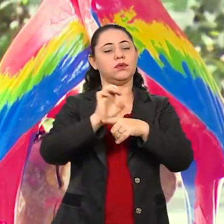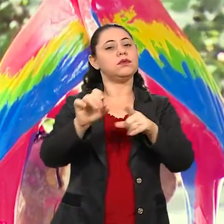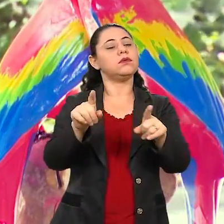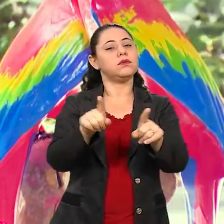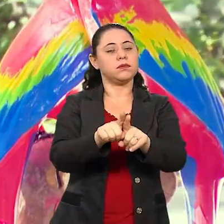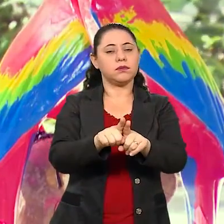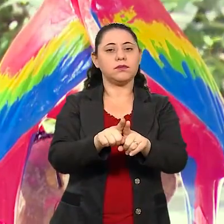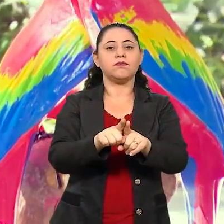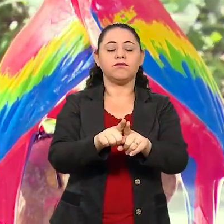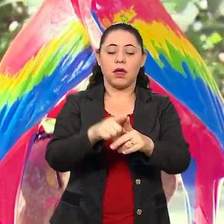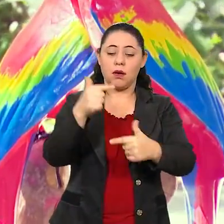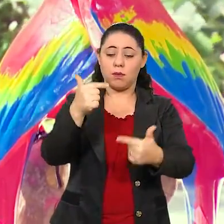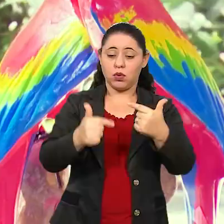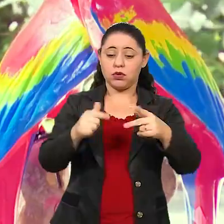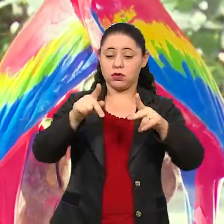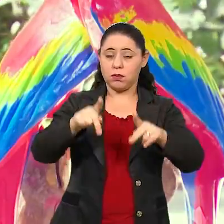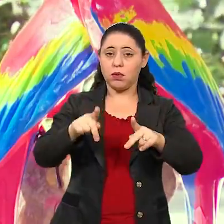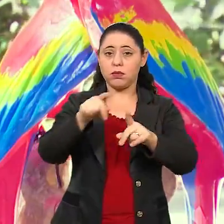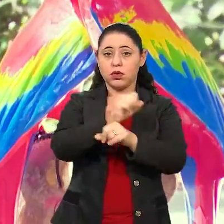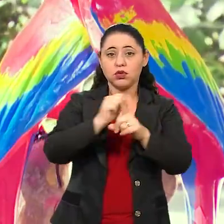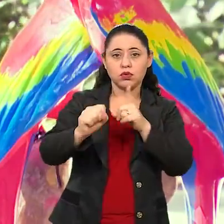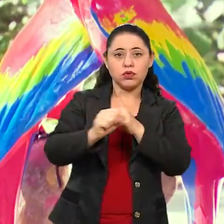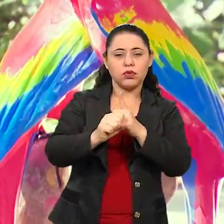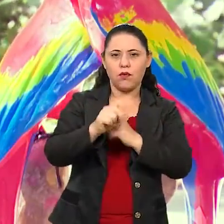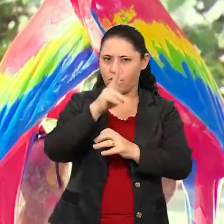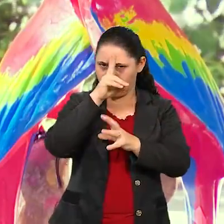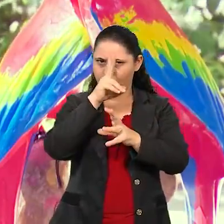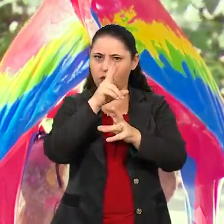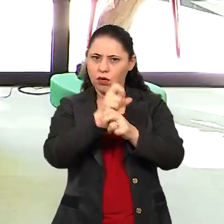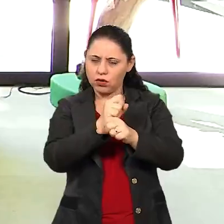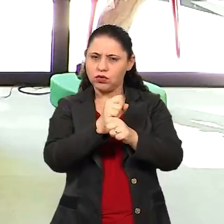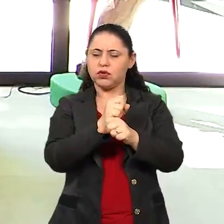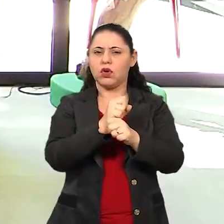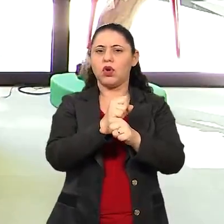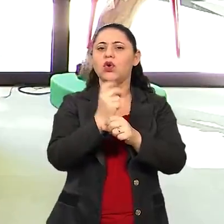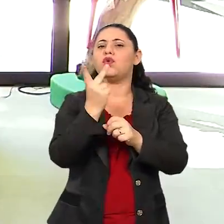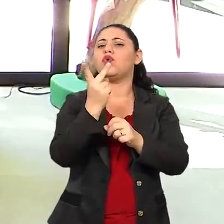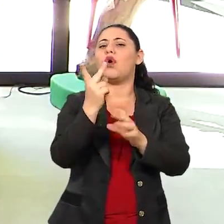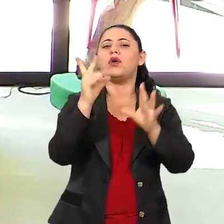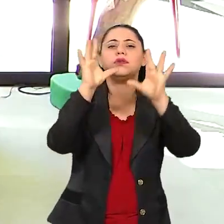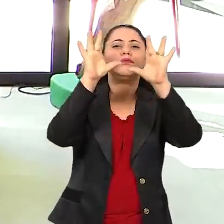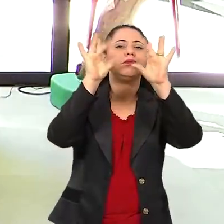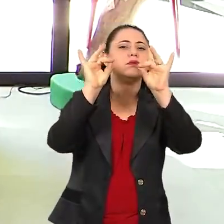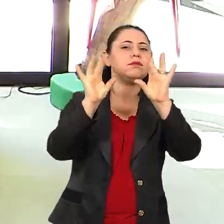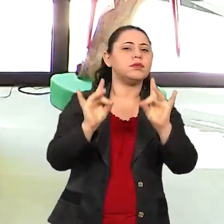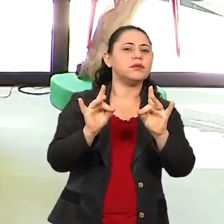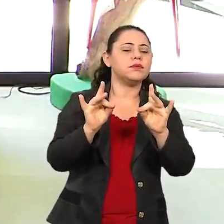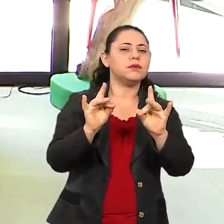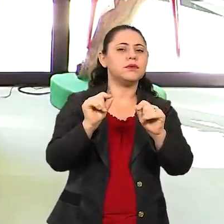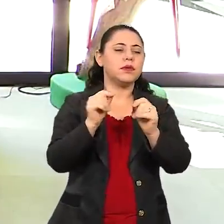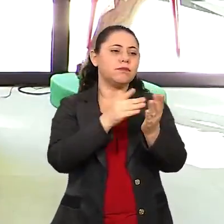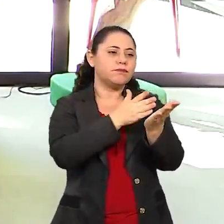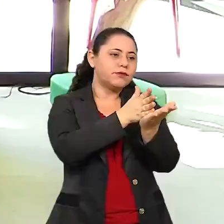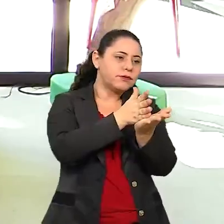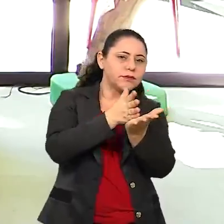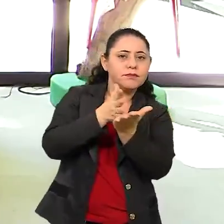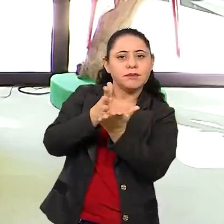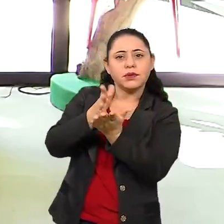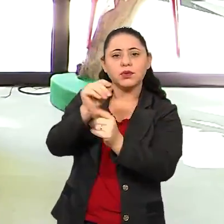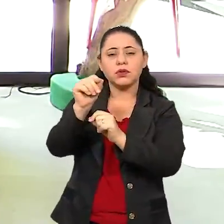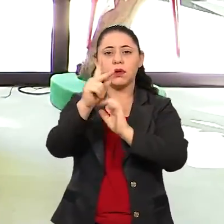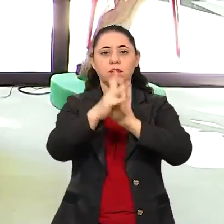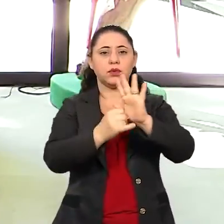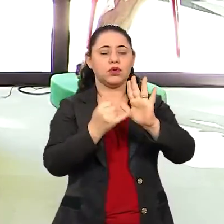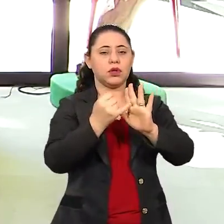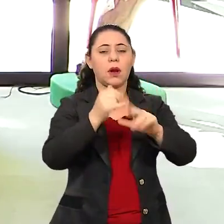desenvolvimento do estado e uma política pública social muito forte dois eixos sociais que nortearam